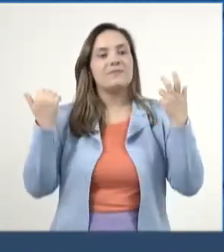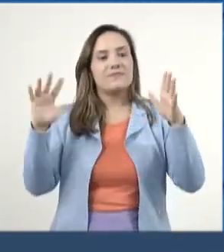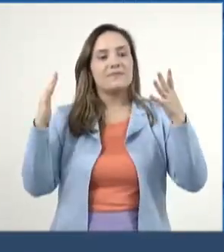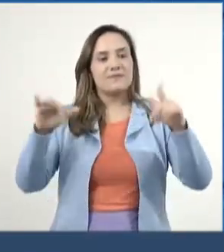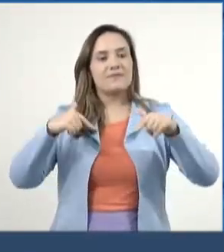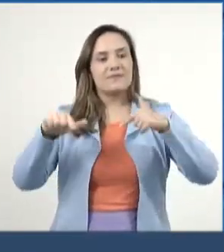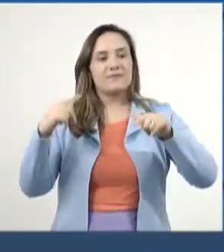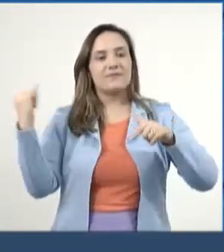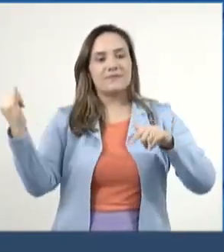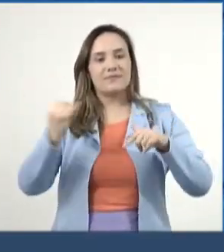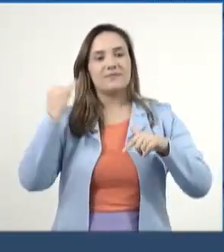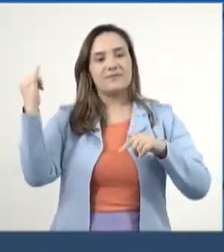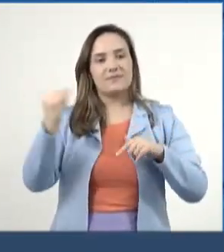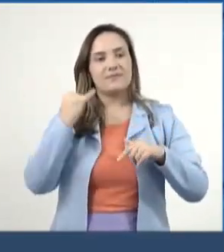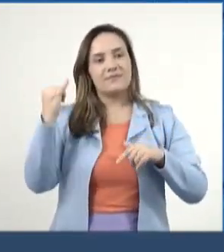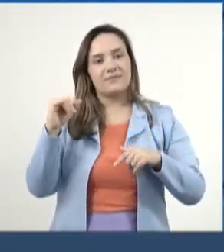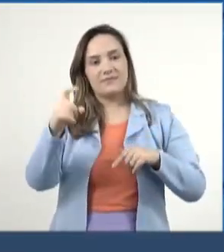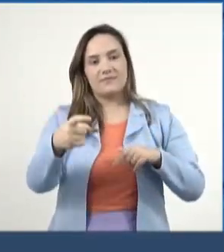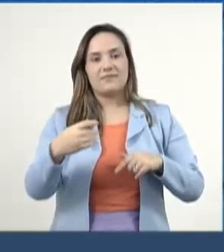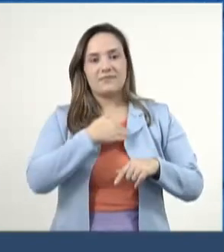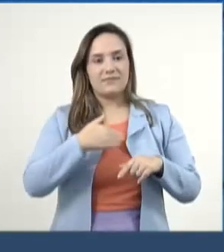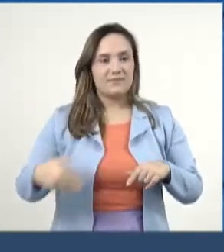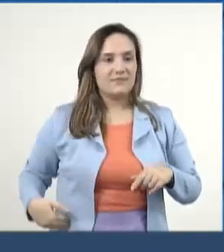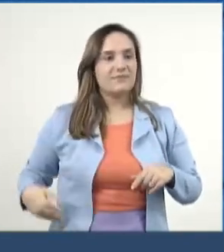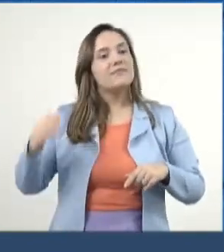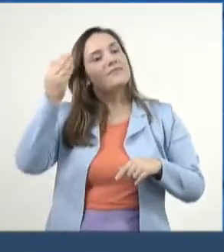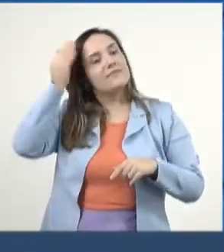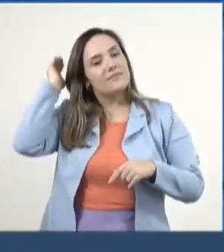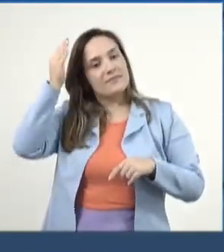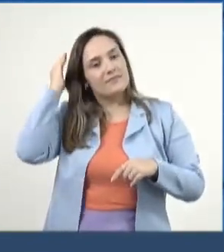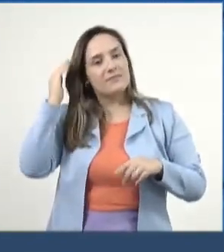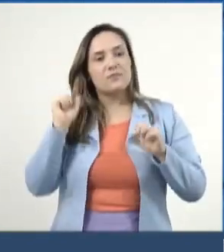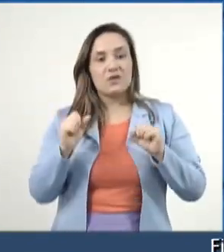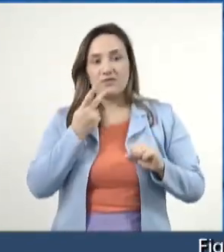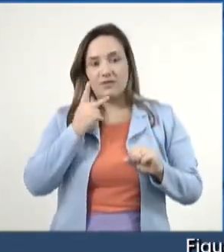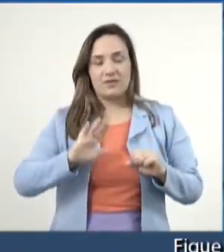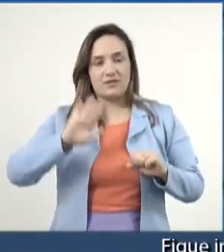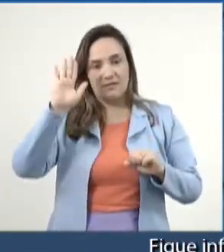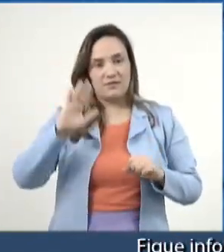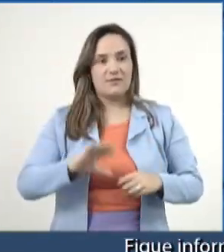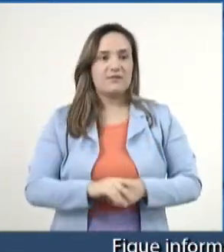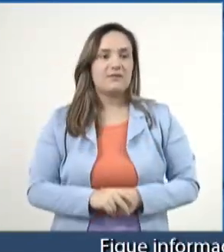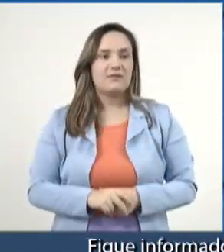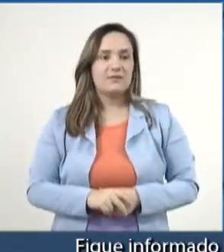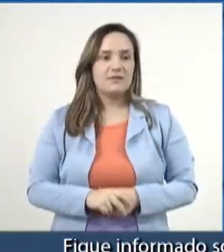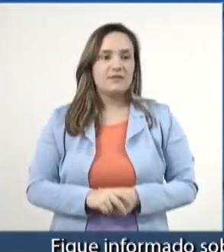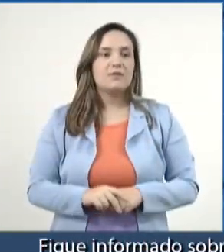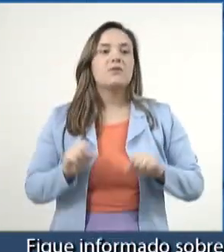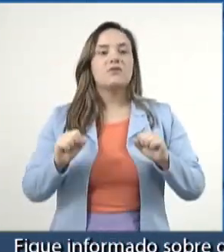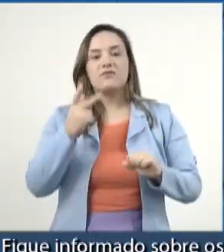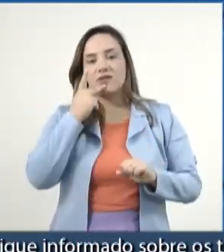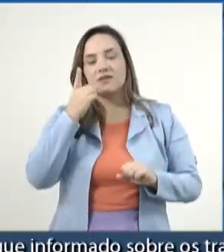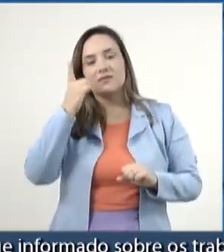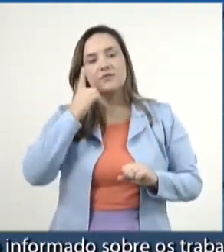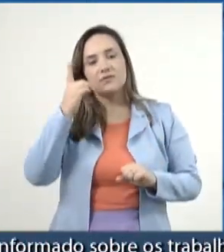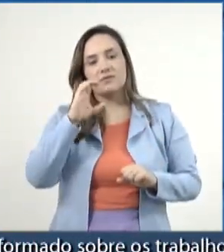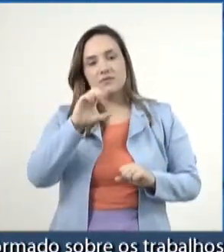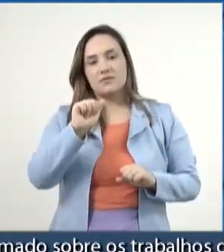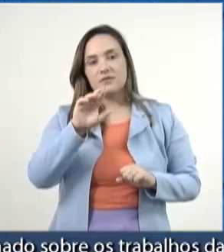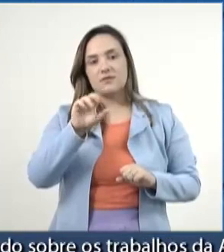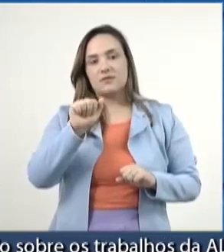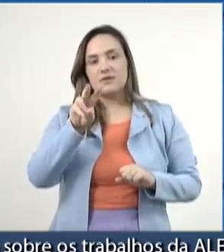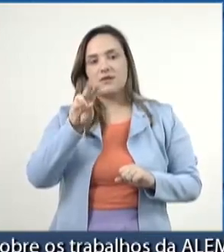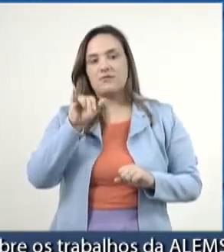trabalho importante do nosso ex-governador Reinaldo Azambuja. Pela ordem, deputado, deixa eu só aproveitar. Pela ordem, deputado Caravina. Eu